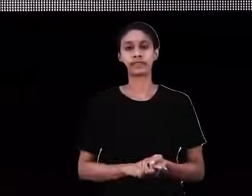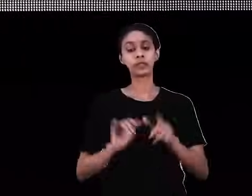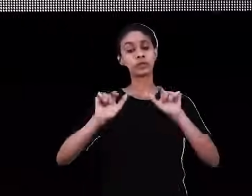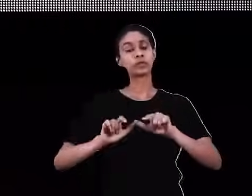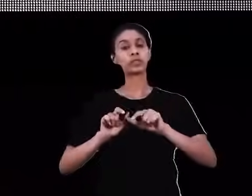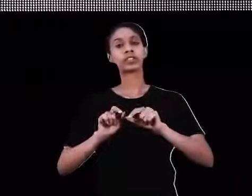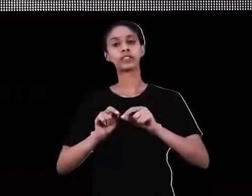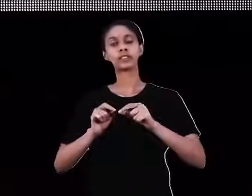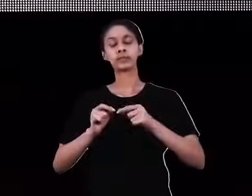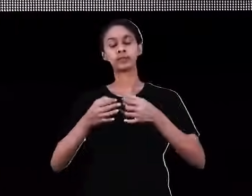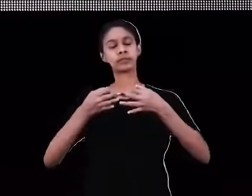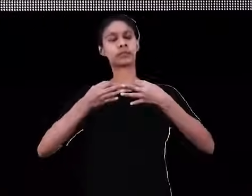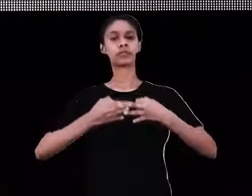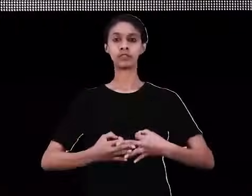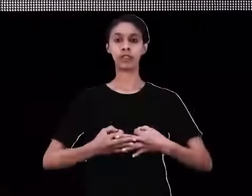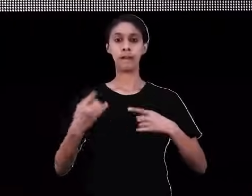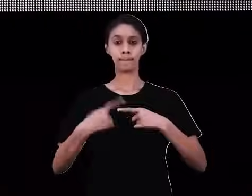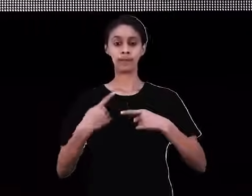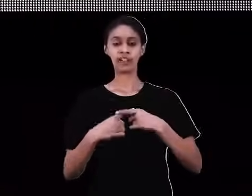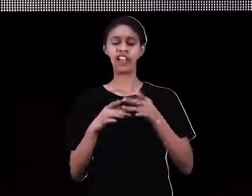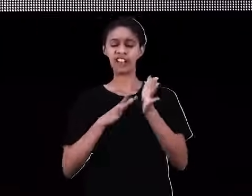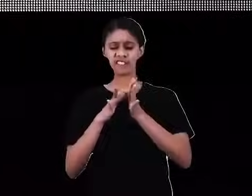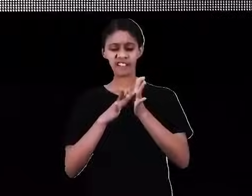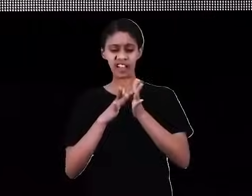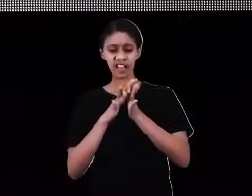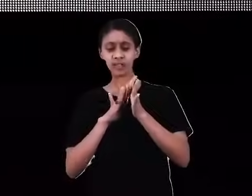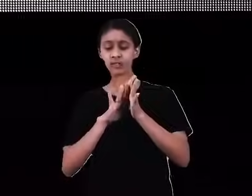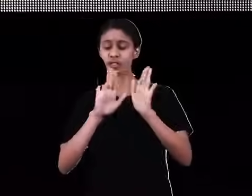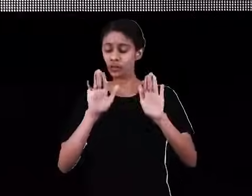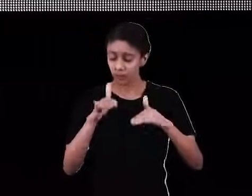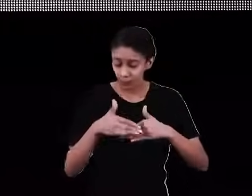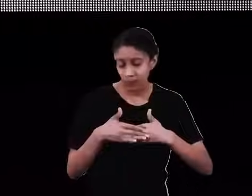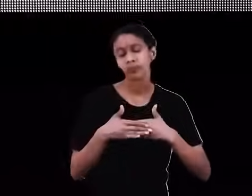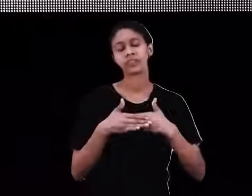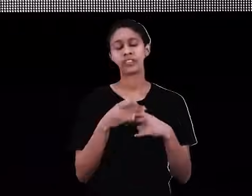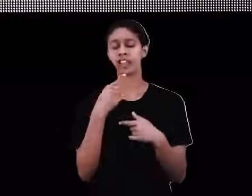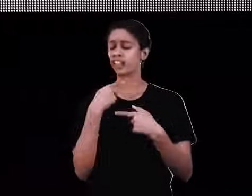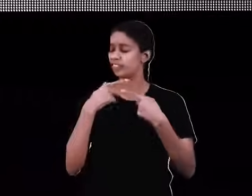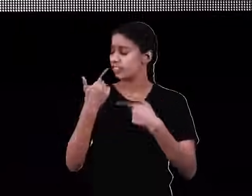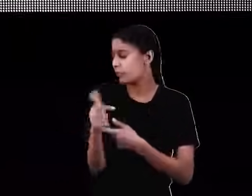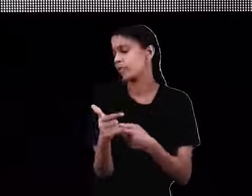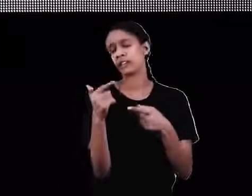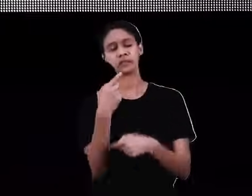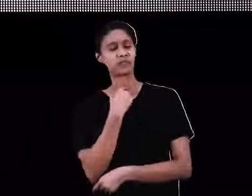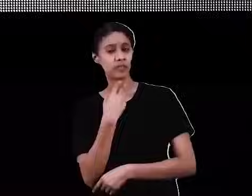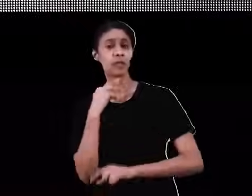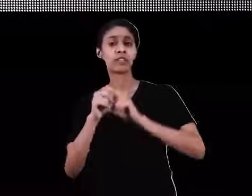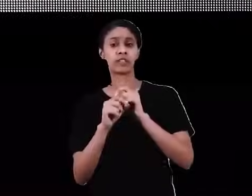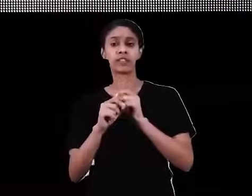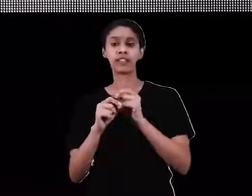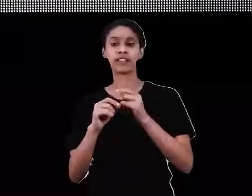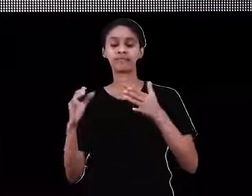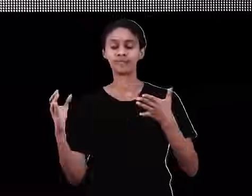de posição. Sabe por quê, gente? Essa falsa humildade que o mundo prega, de dizer eu não tenho, não posso, na verdade rouba